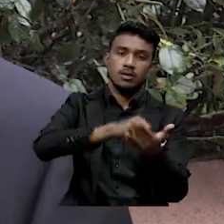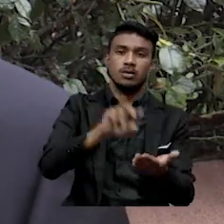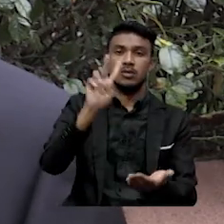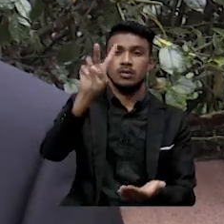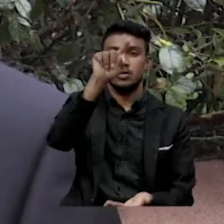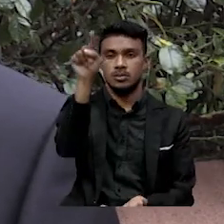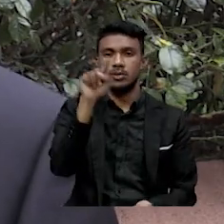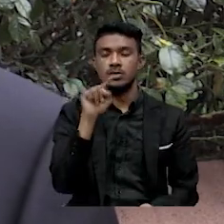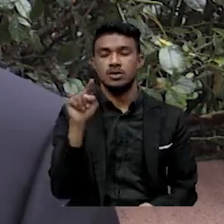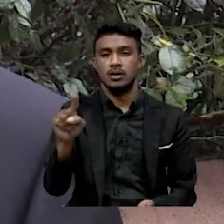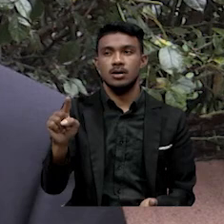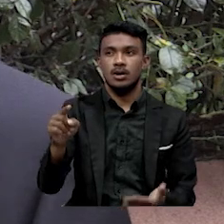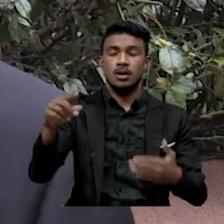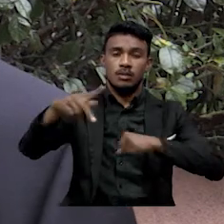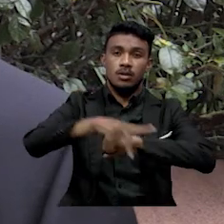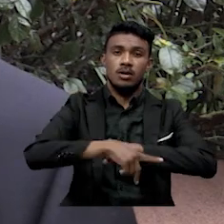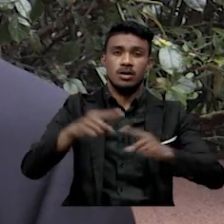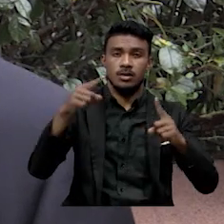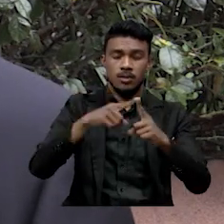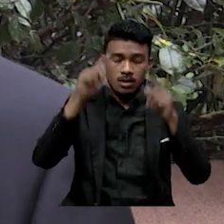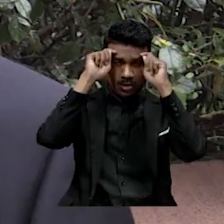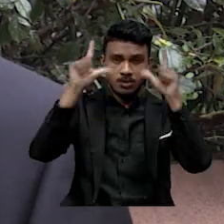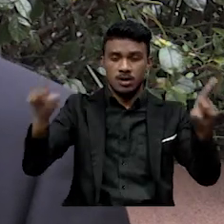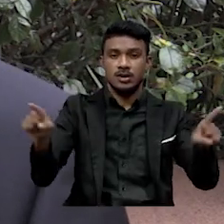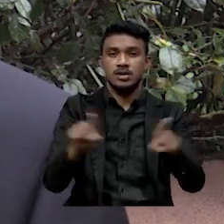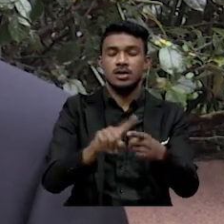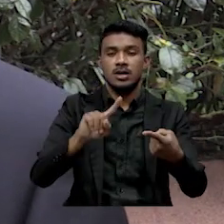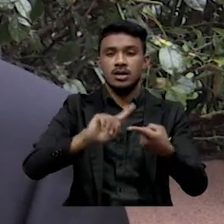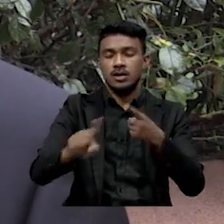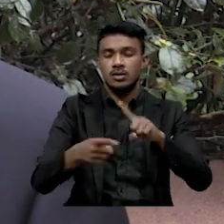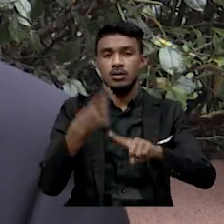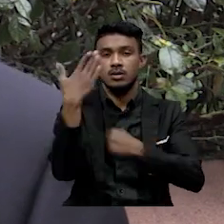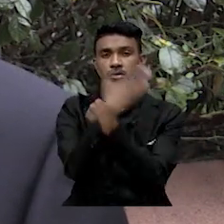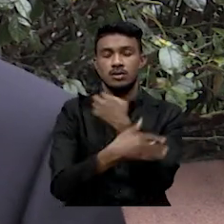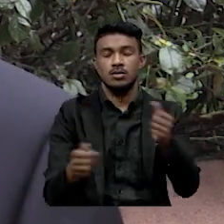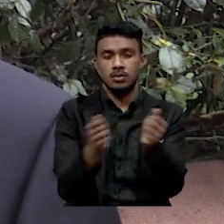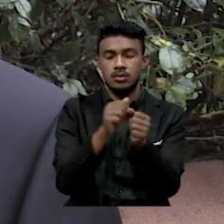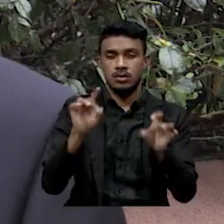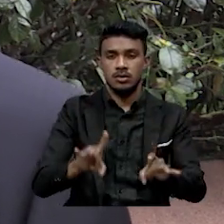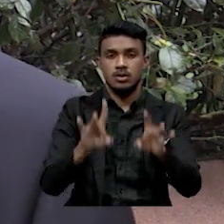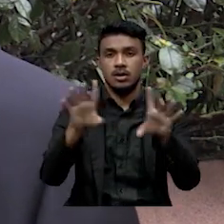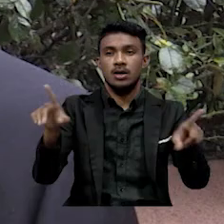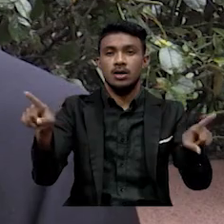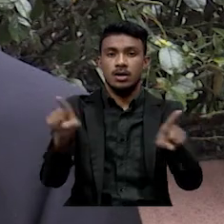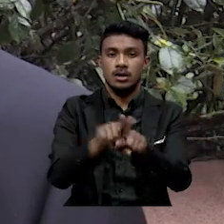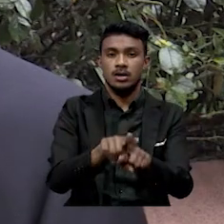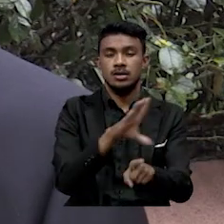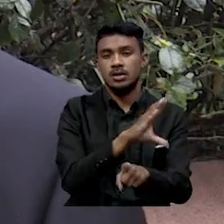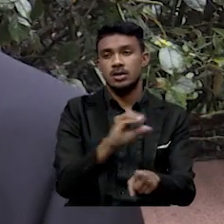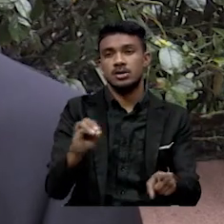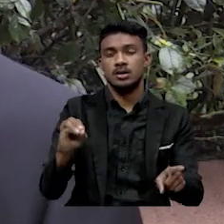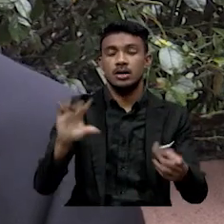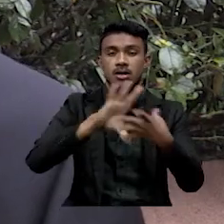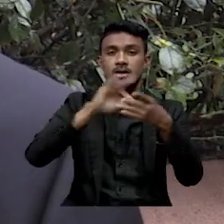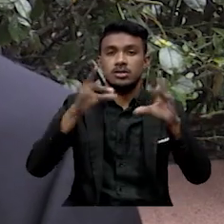risco politico pa Timor nuda país vizinho ko Australia konun ne mata pelajaran ida o subject ida